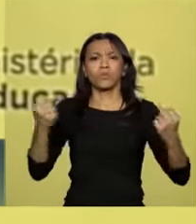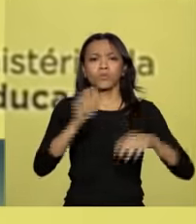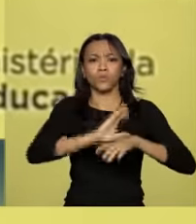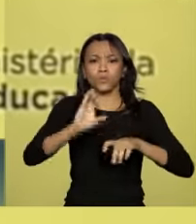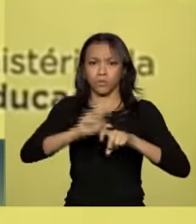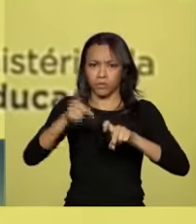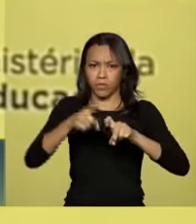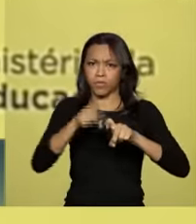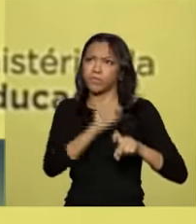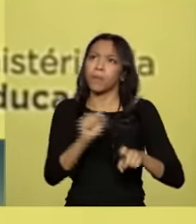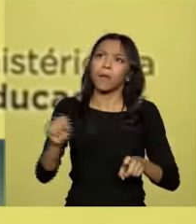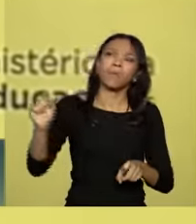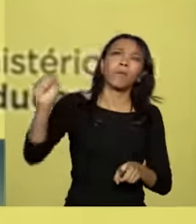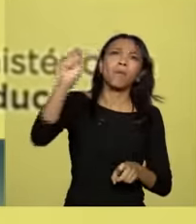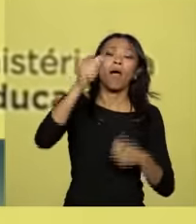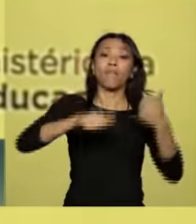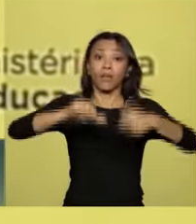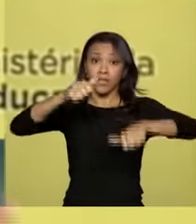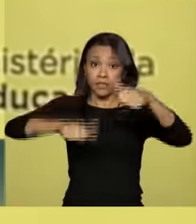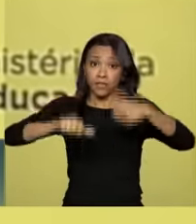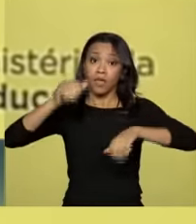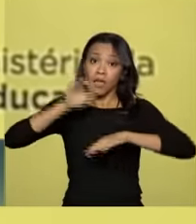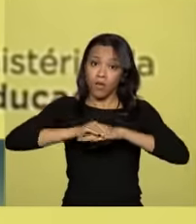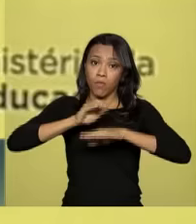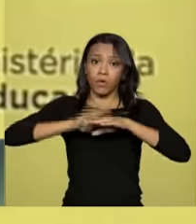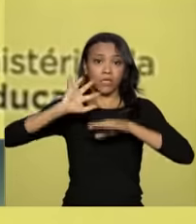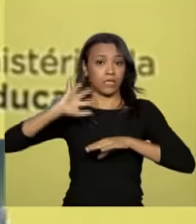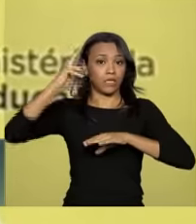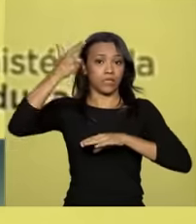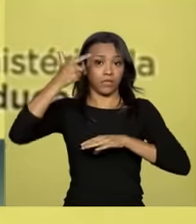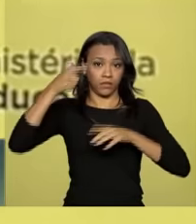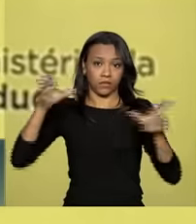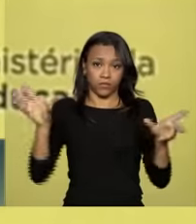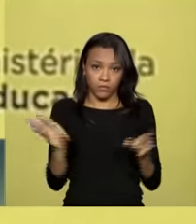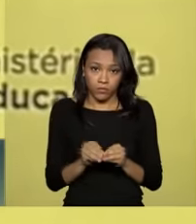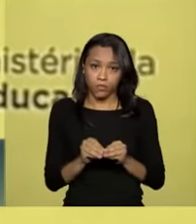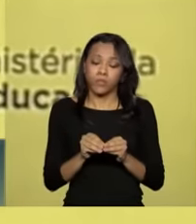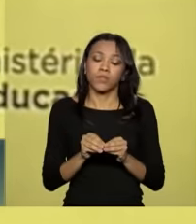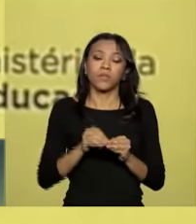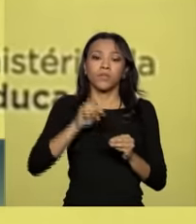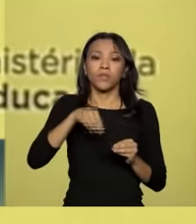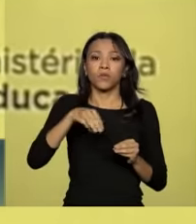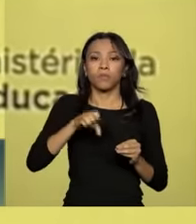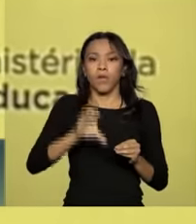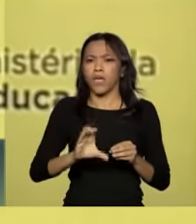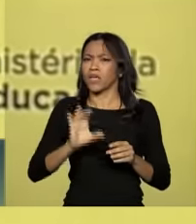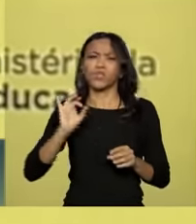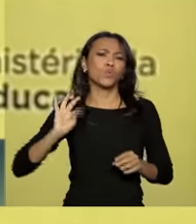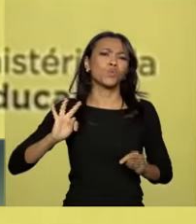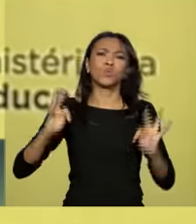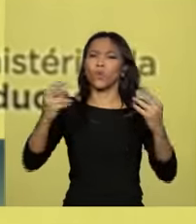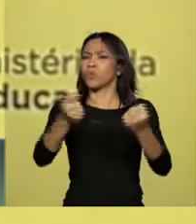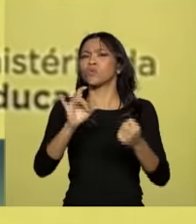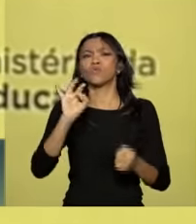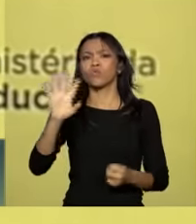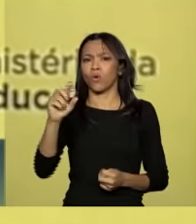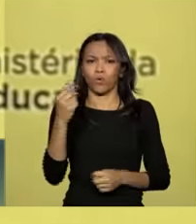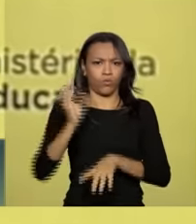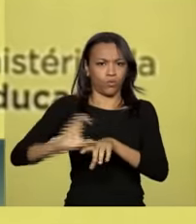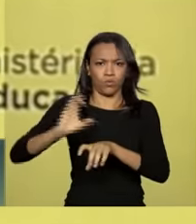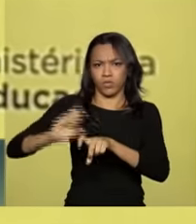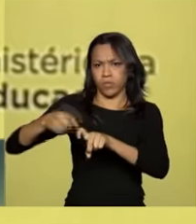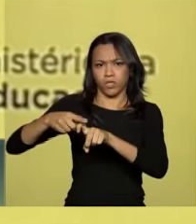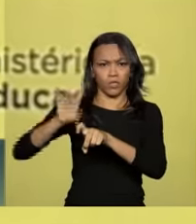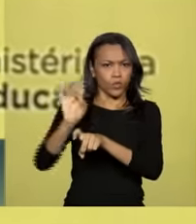é uma decisão que o Ministério tomou. Todos os cursos, todos, né? Não só os de medicina, todos os cursos,